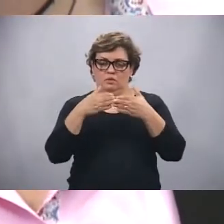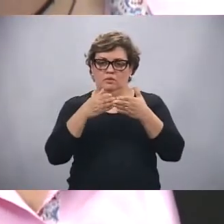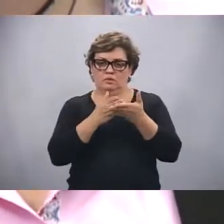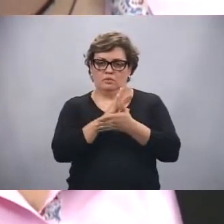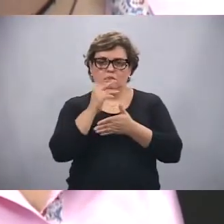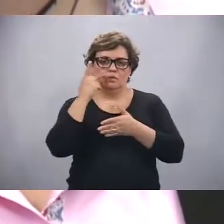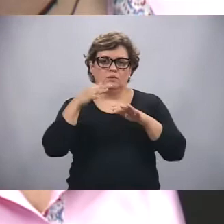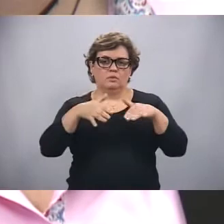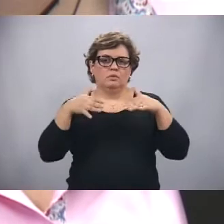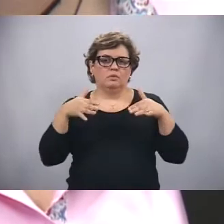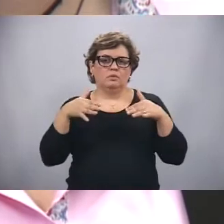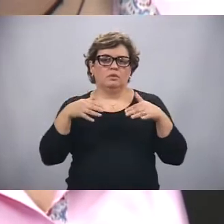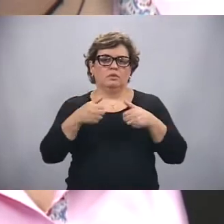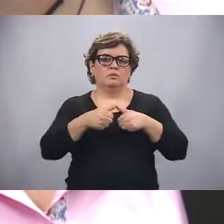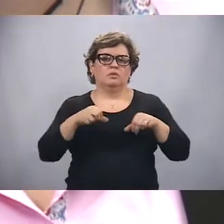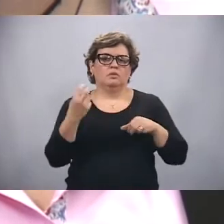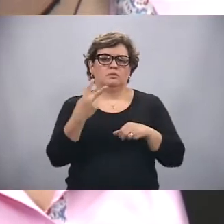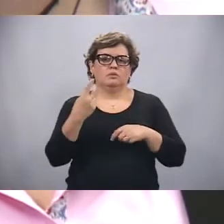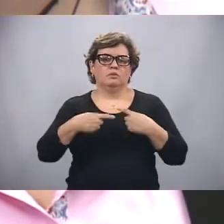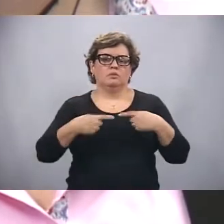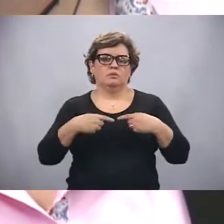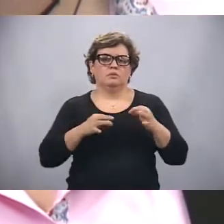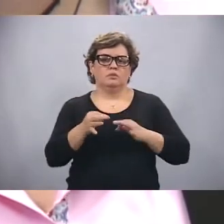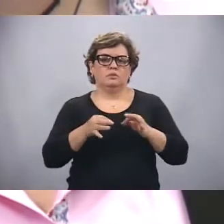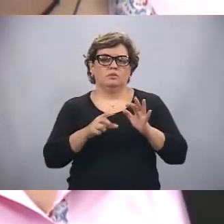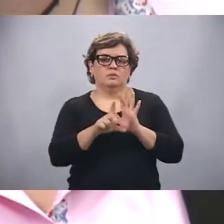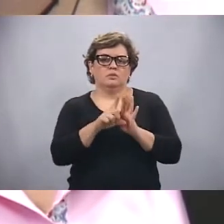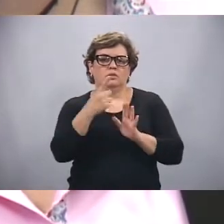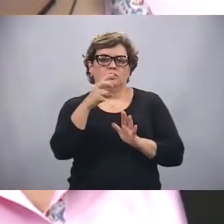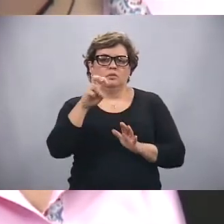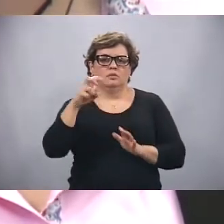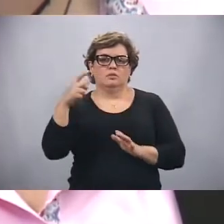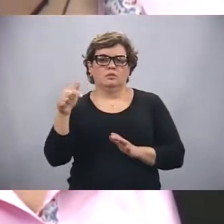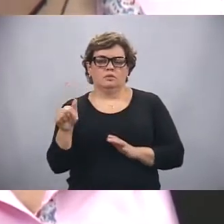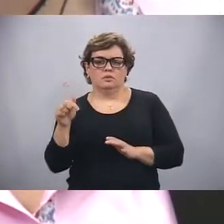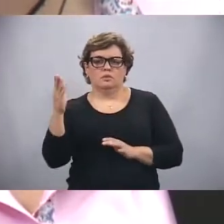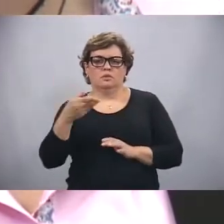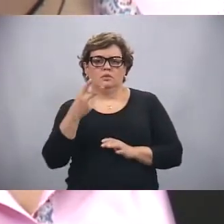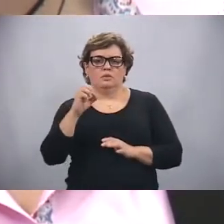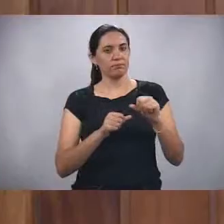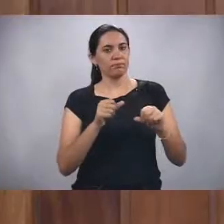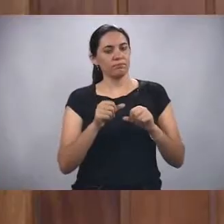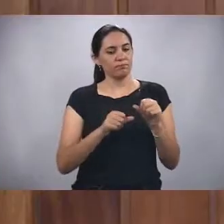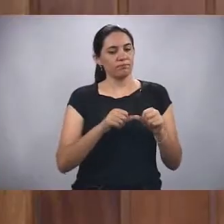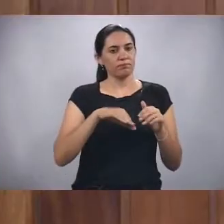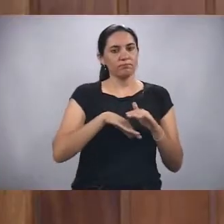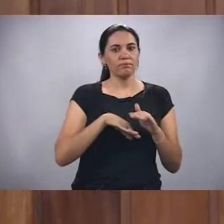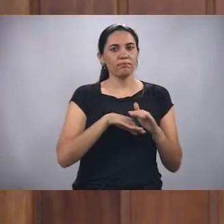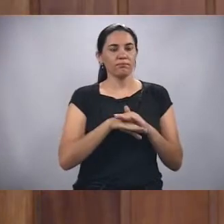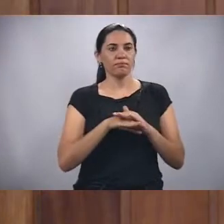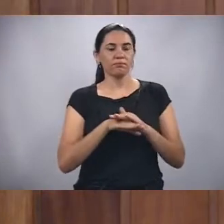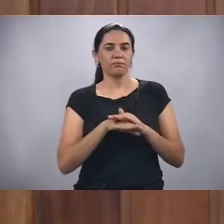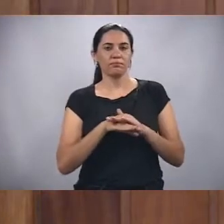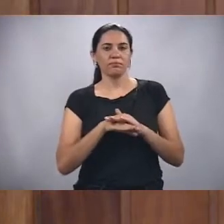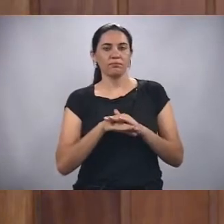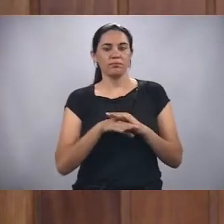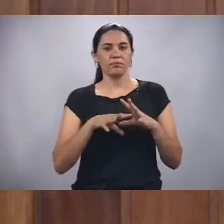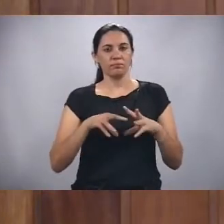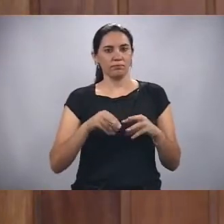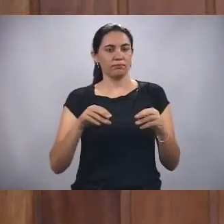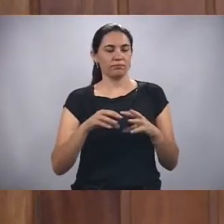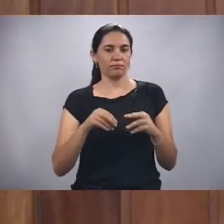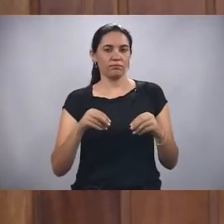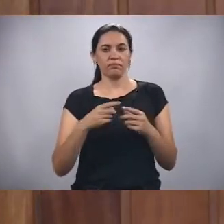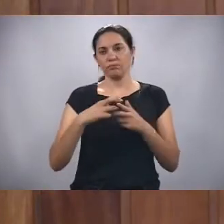parque do povo na zona sul de Marília uma homenagem a Dona Maria Marcelina que se dedicou o trabalho voluntário na comunidade do bairro Nova